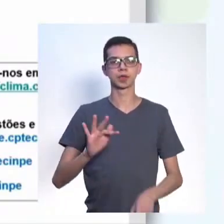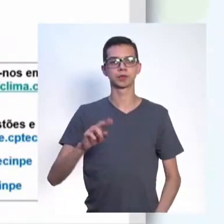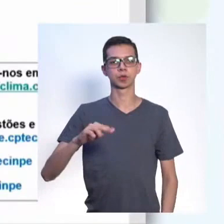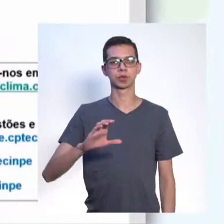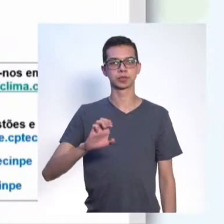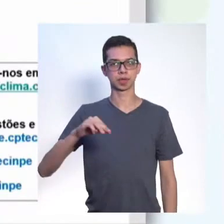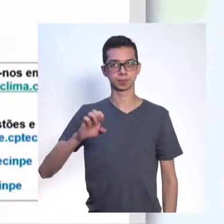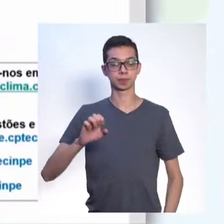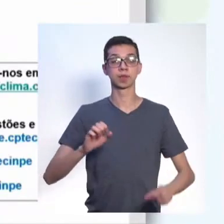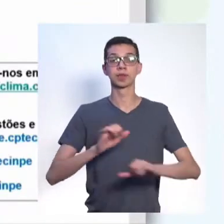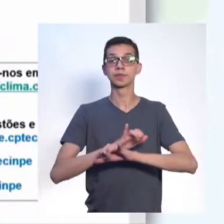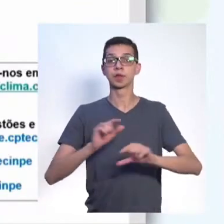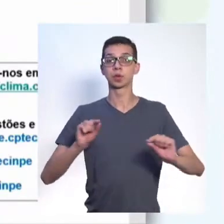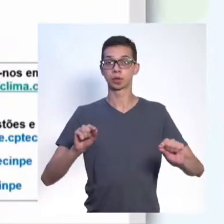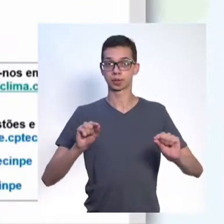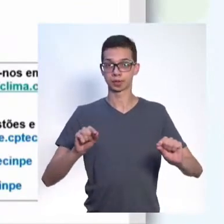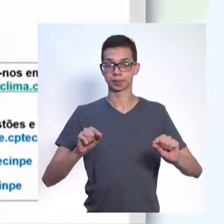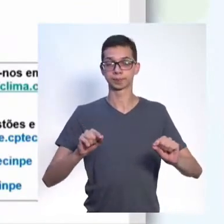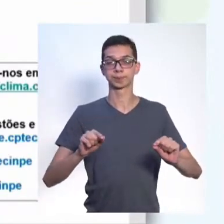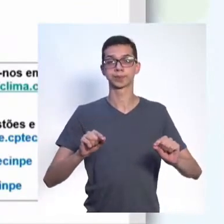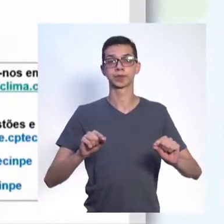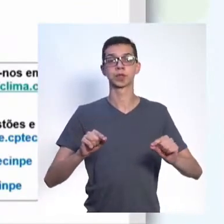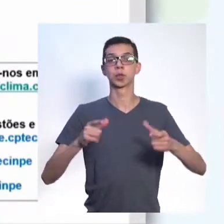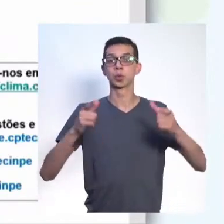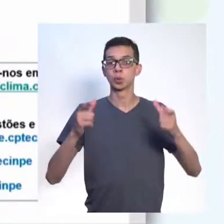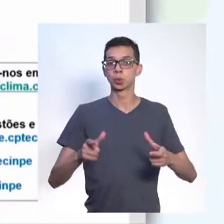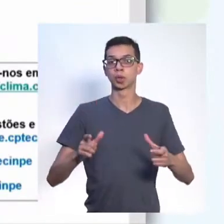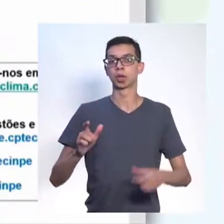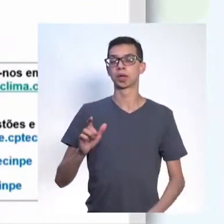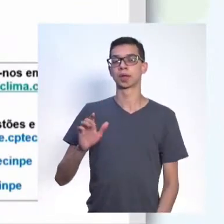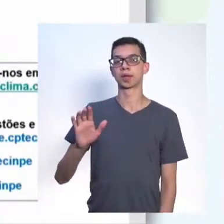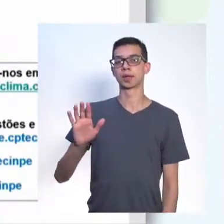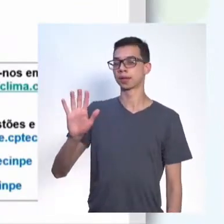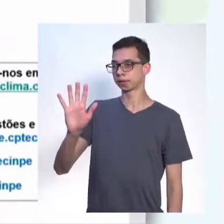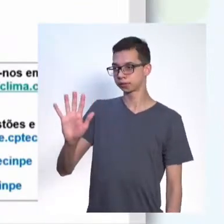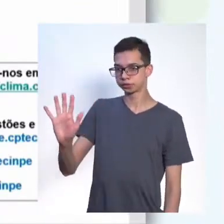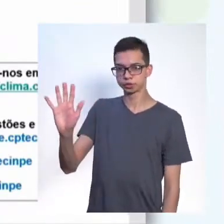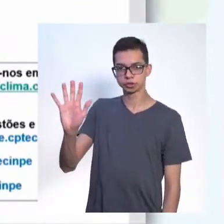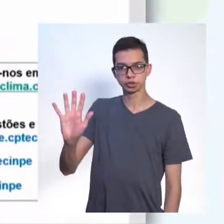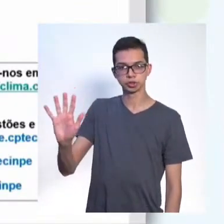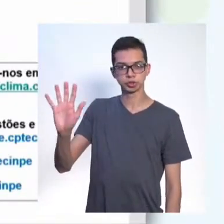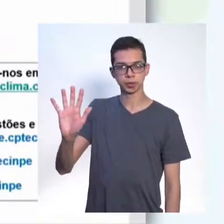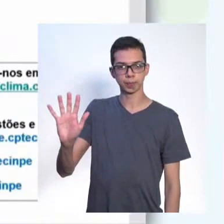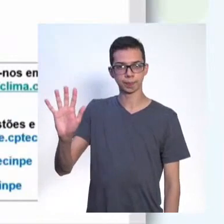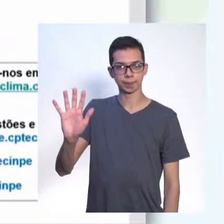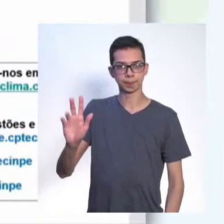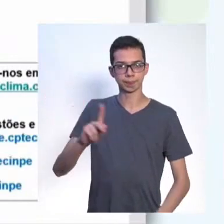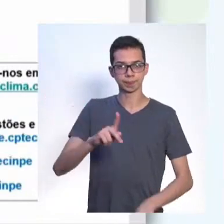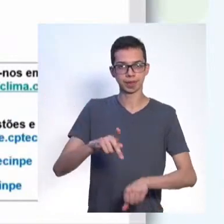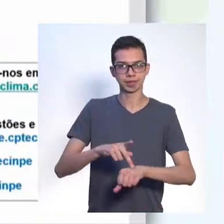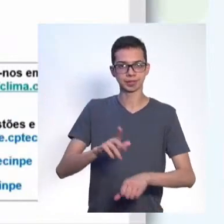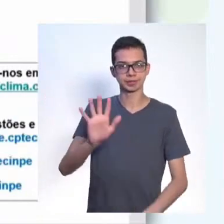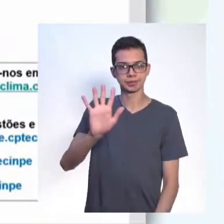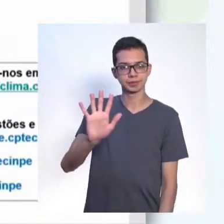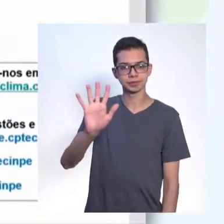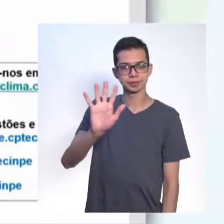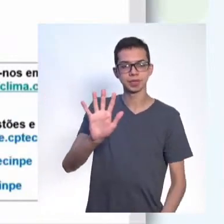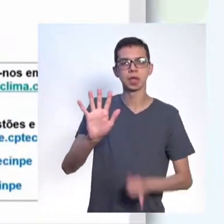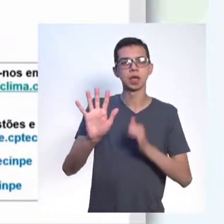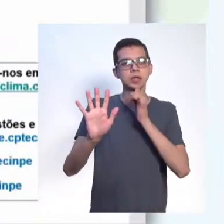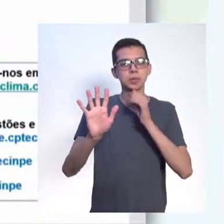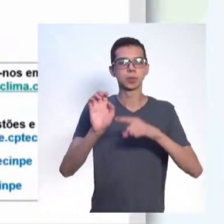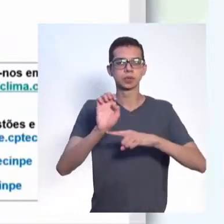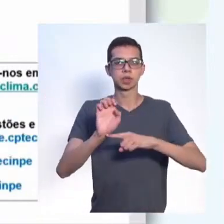indica, então, que na maior parte dessa região central do país, principalmente o estado de